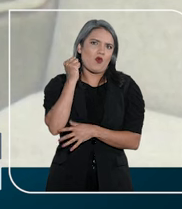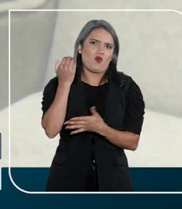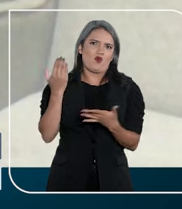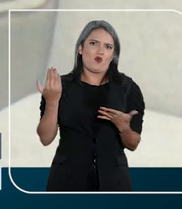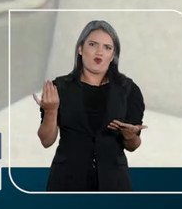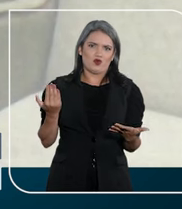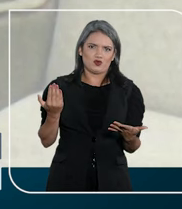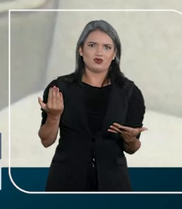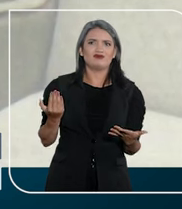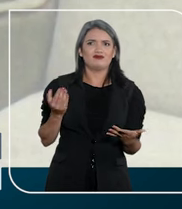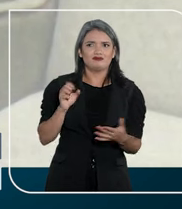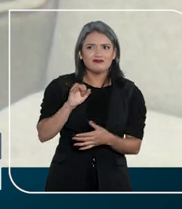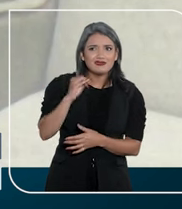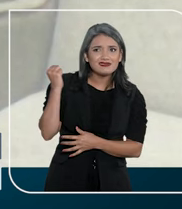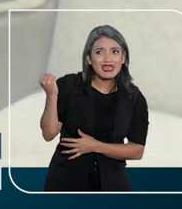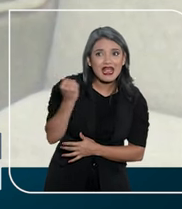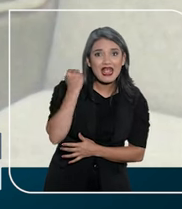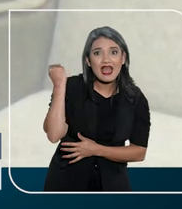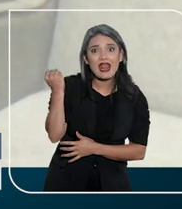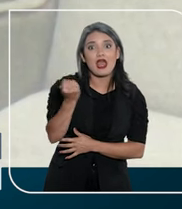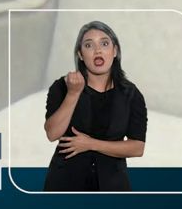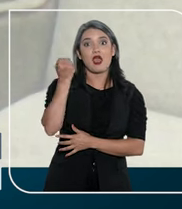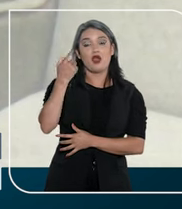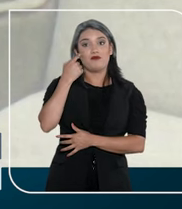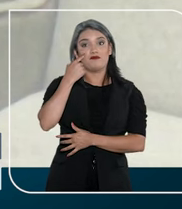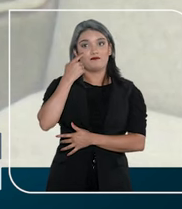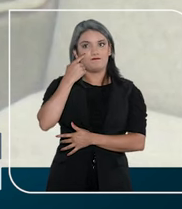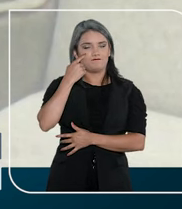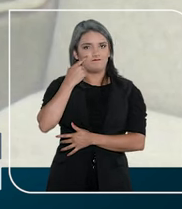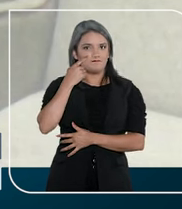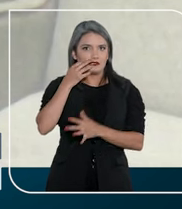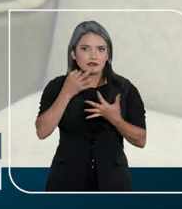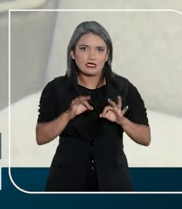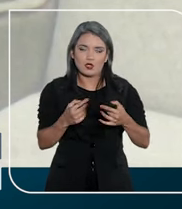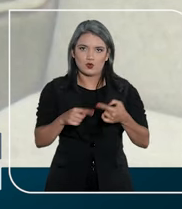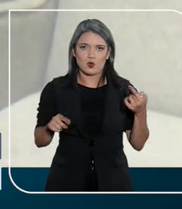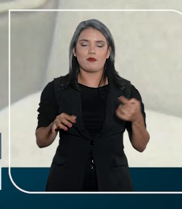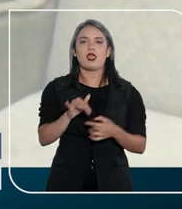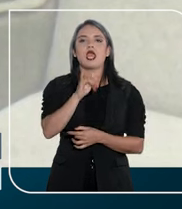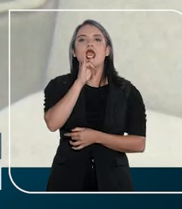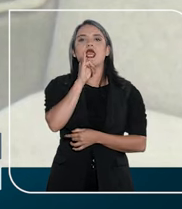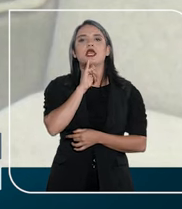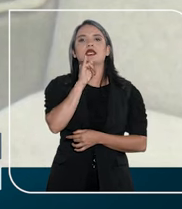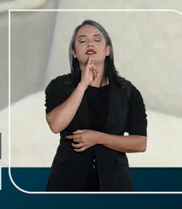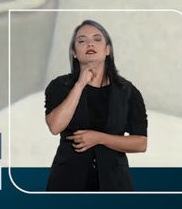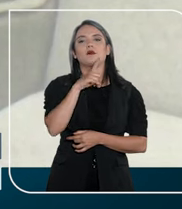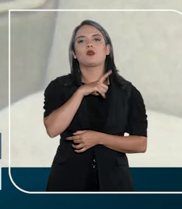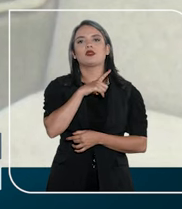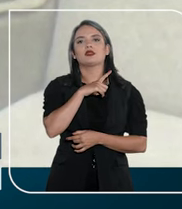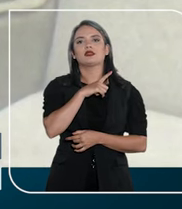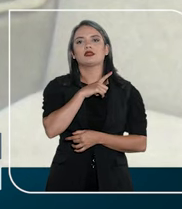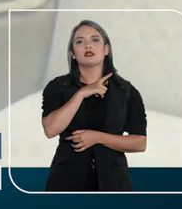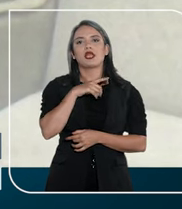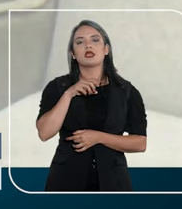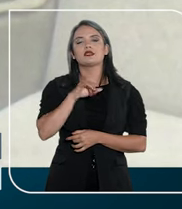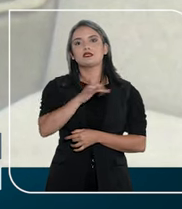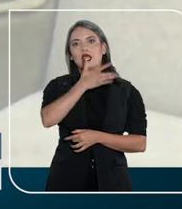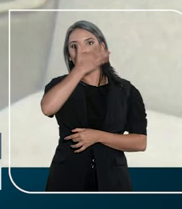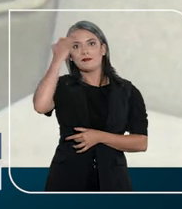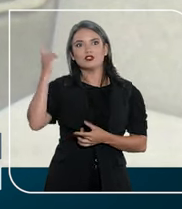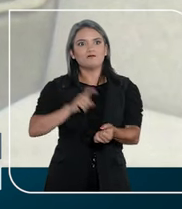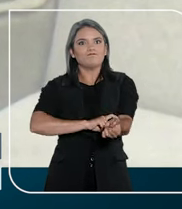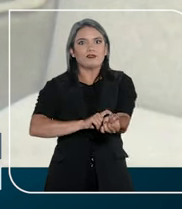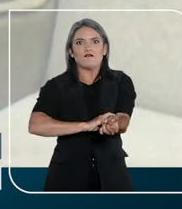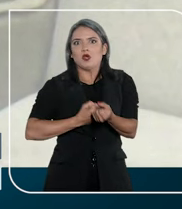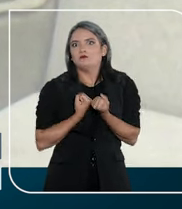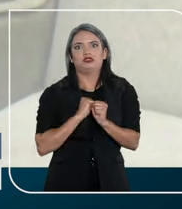grande e grave restrição ao exercício do cargo público, como é o caso da agressividade demasiada,